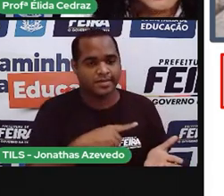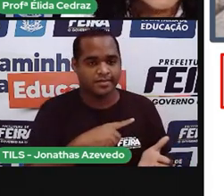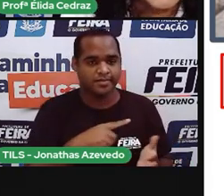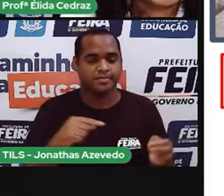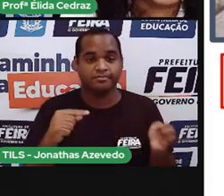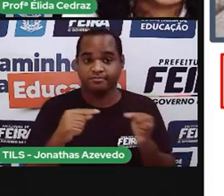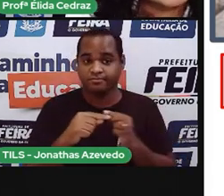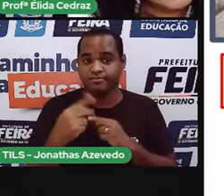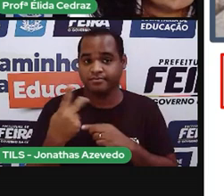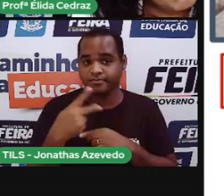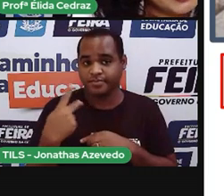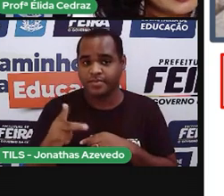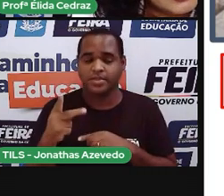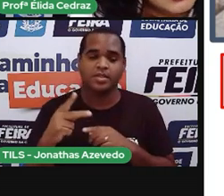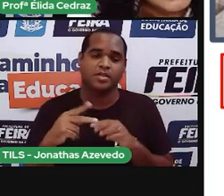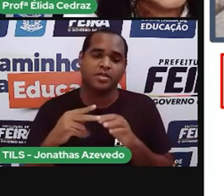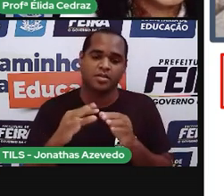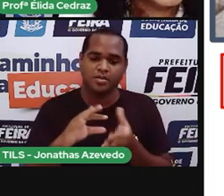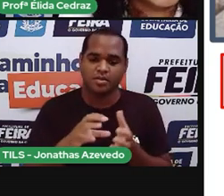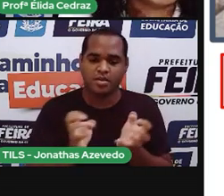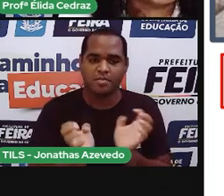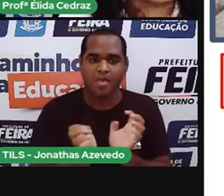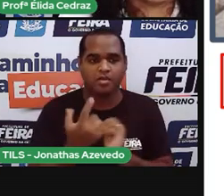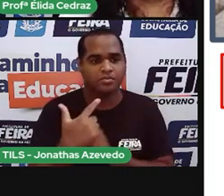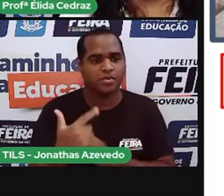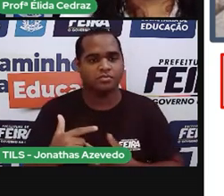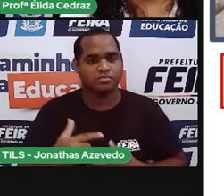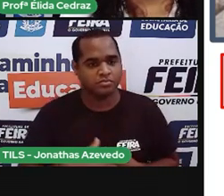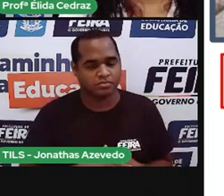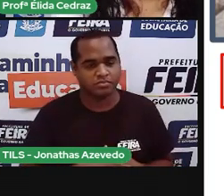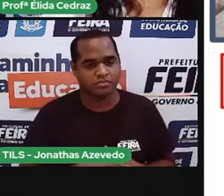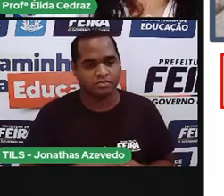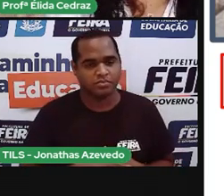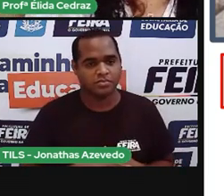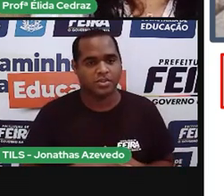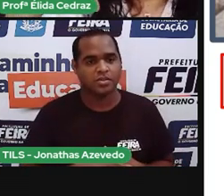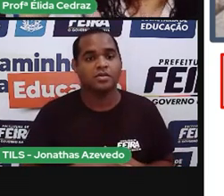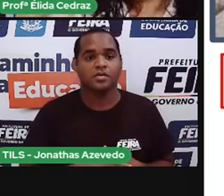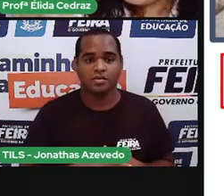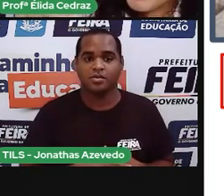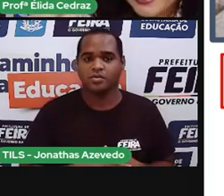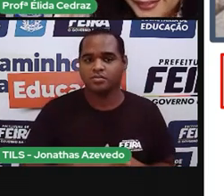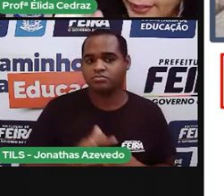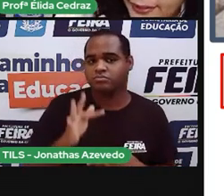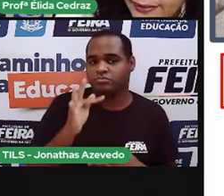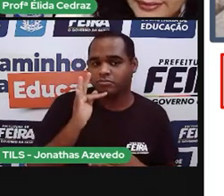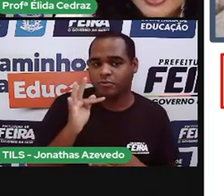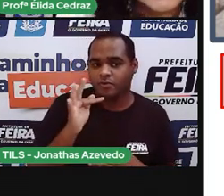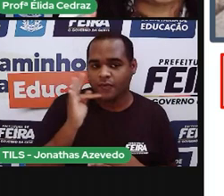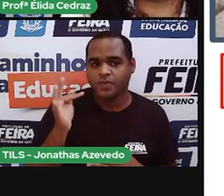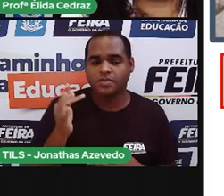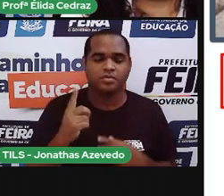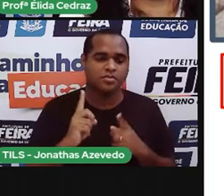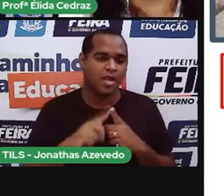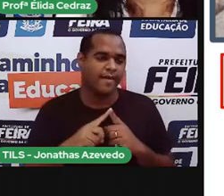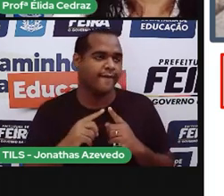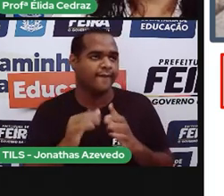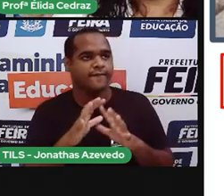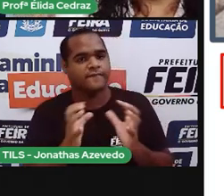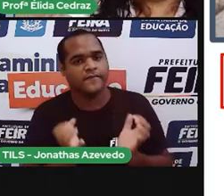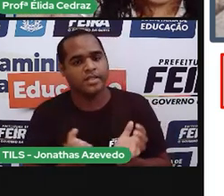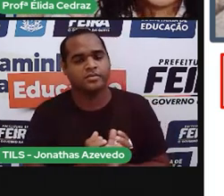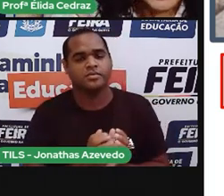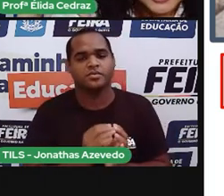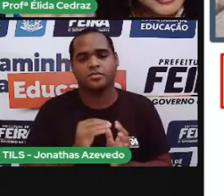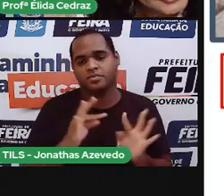semente. Mas tem feirantes que só vendem a fruta e a verdura inteira. E aí você compra